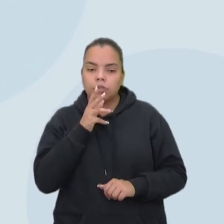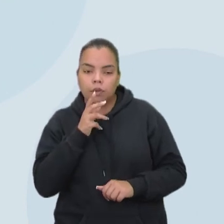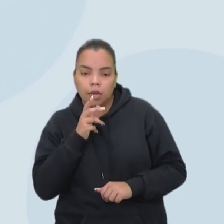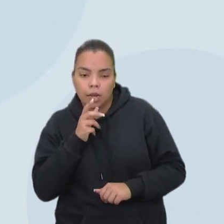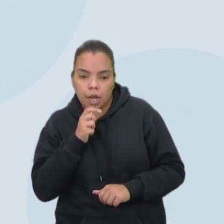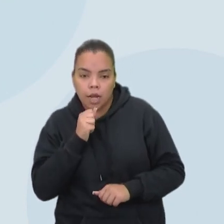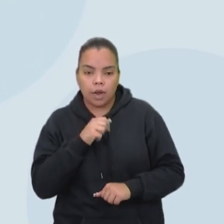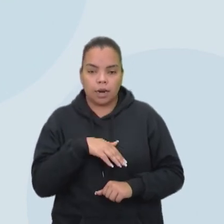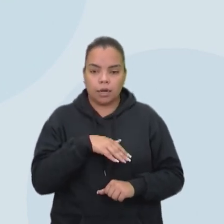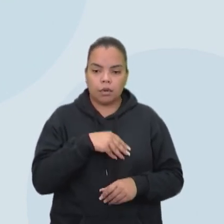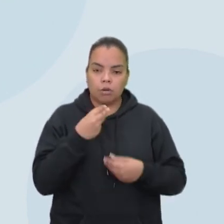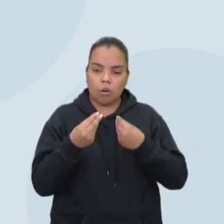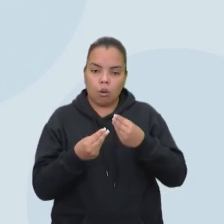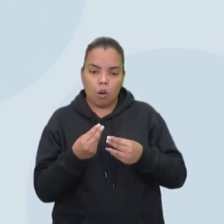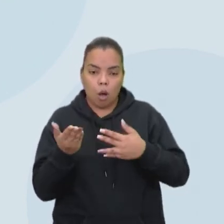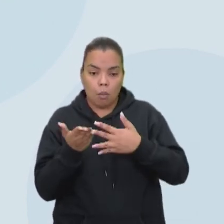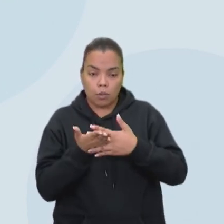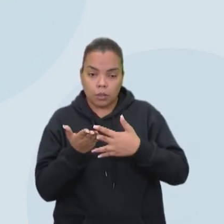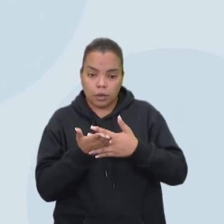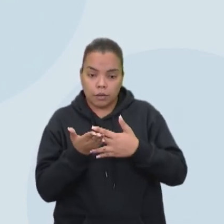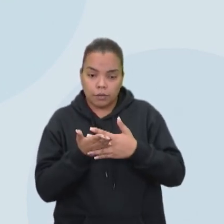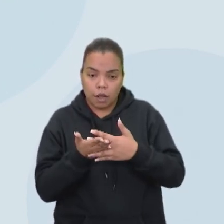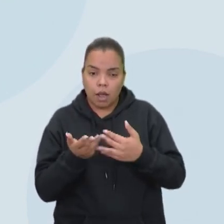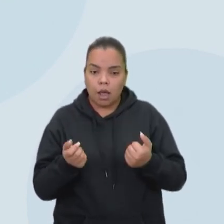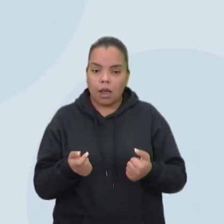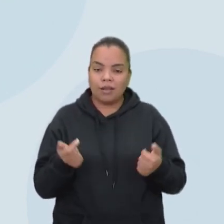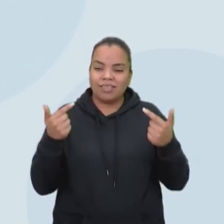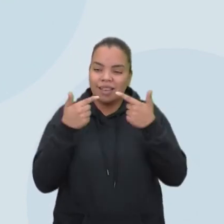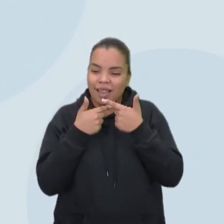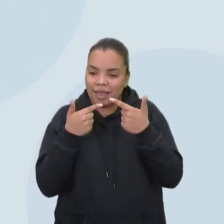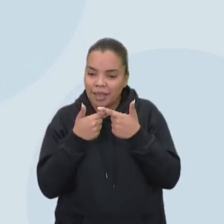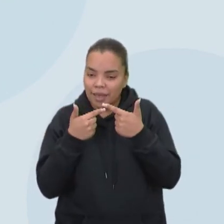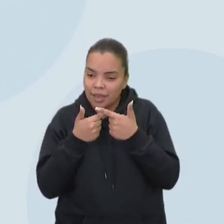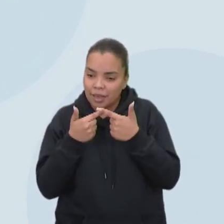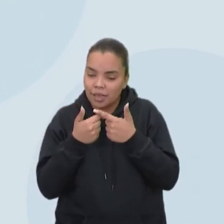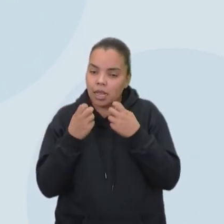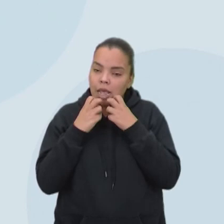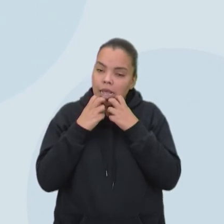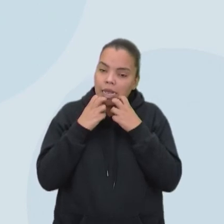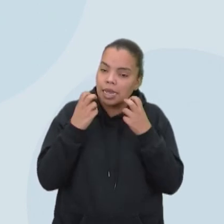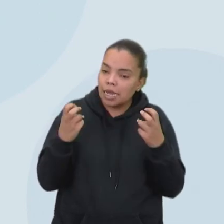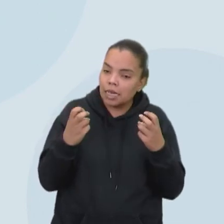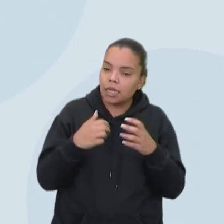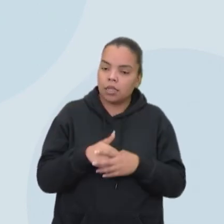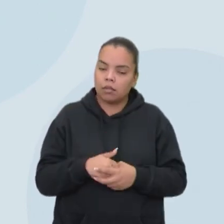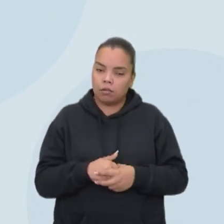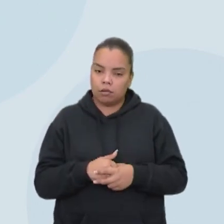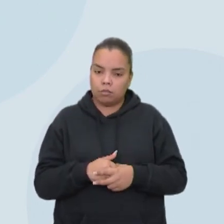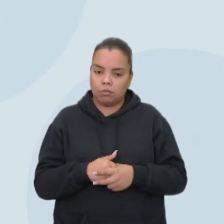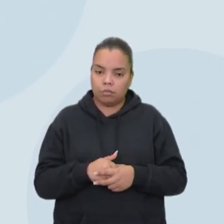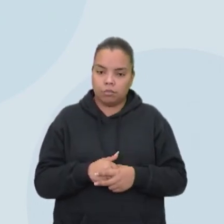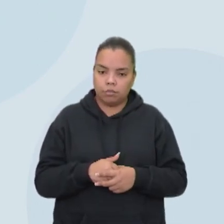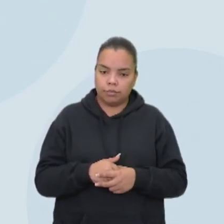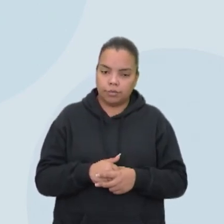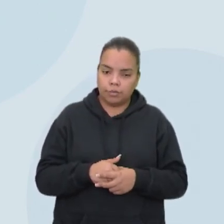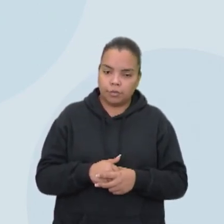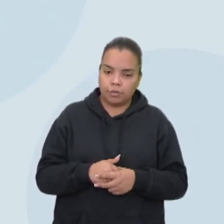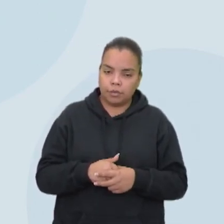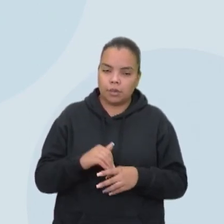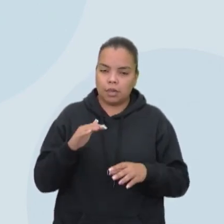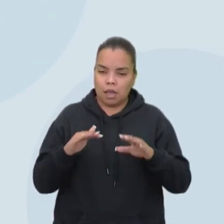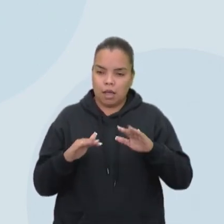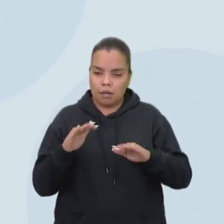pelo menos. É a questão de se a sua voz está adequada, se você está usando um volume de voz adequado, se você está sendo